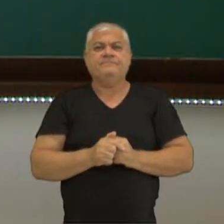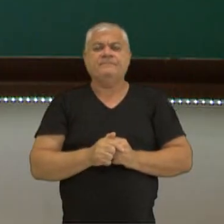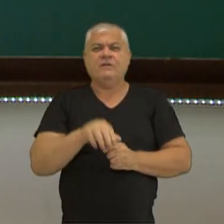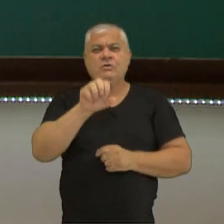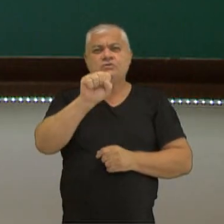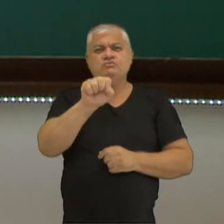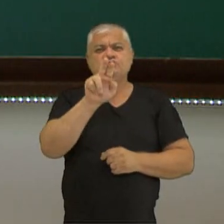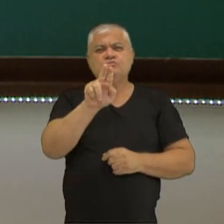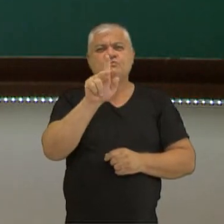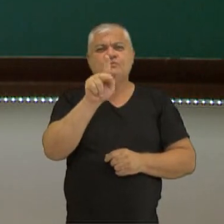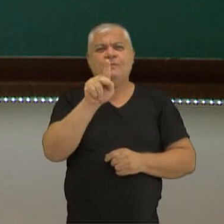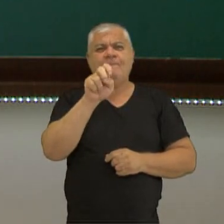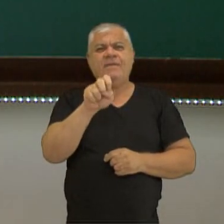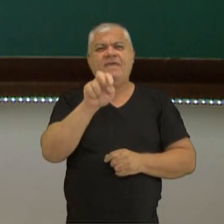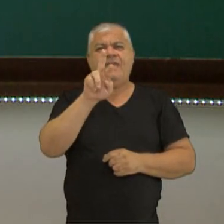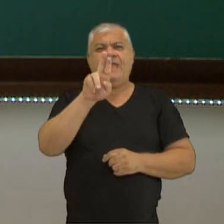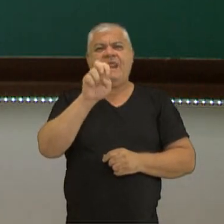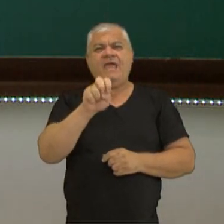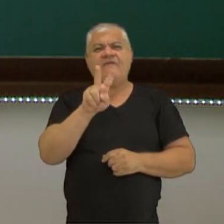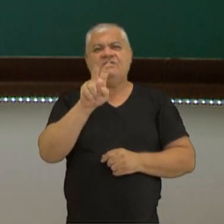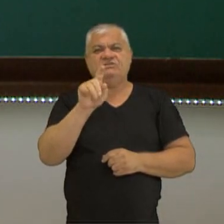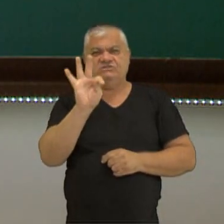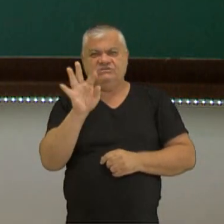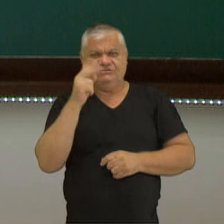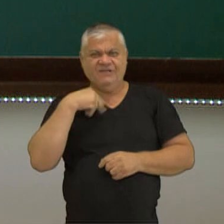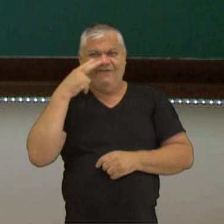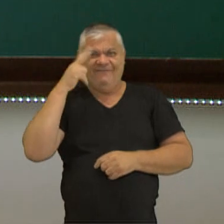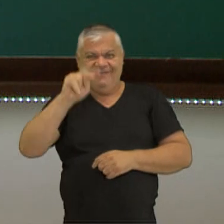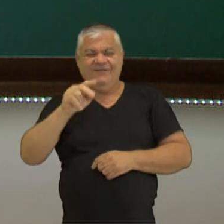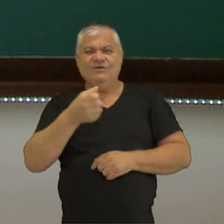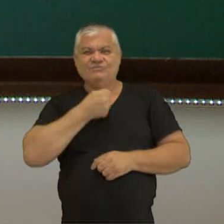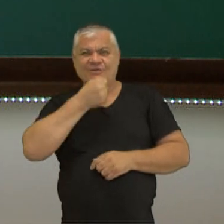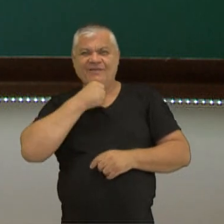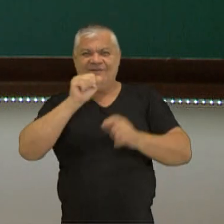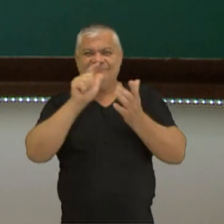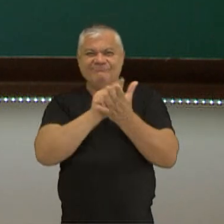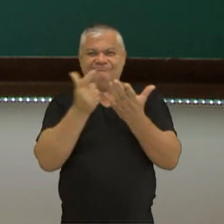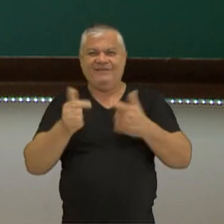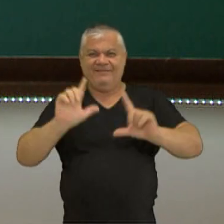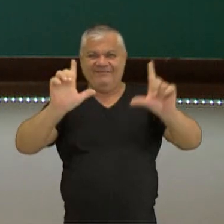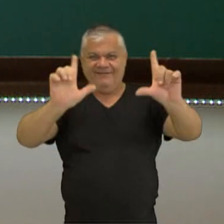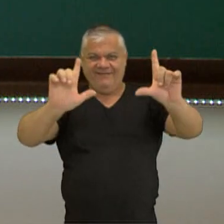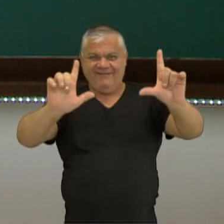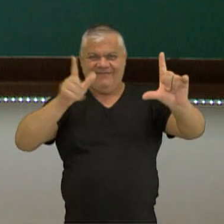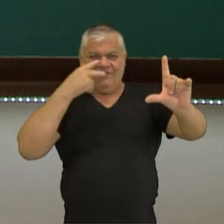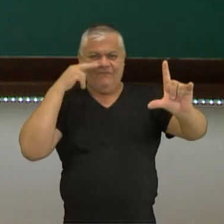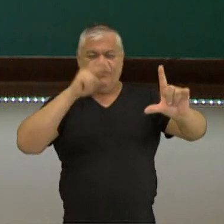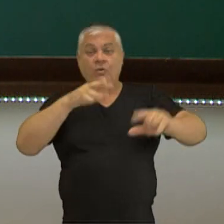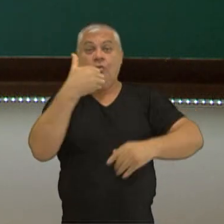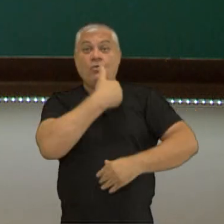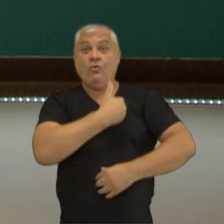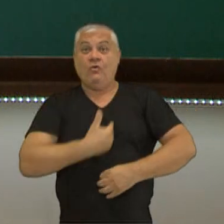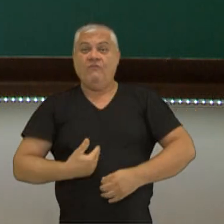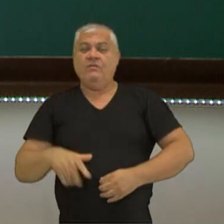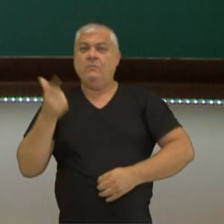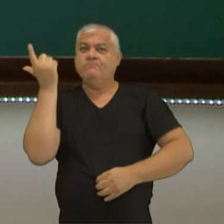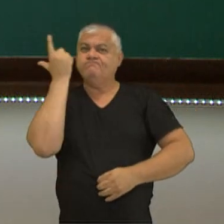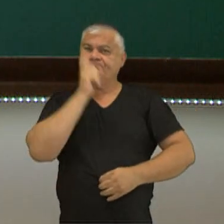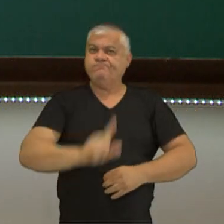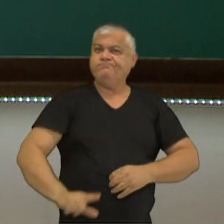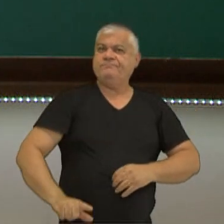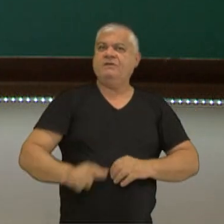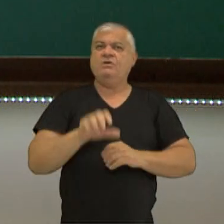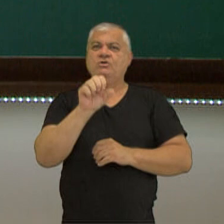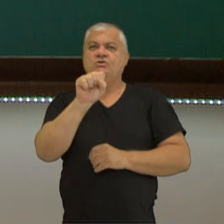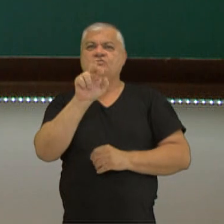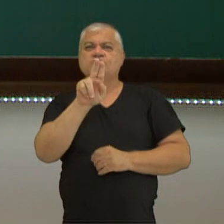já ouviu falar? Tenho certeza, já ouviu no jornal, é muito comum, né? Por exemplo, o governo atingiu o superávit primário.